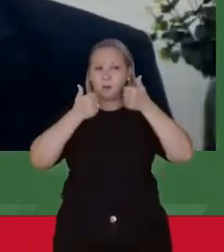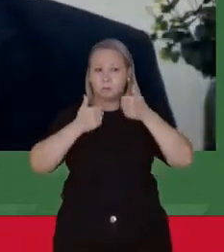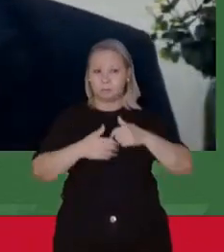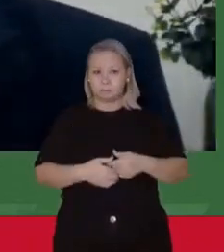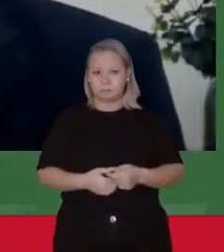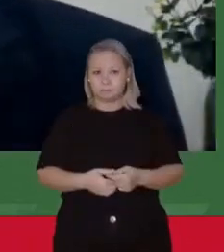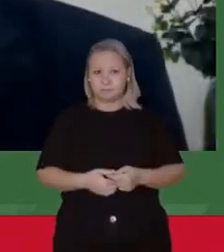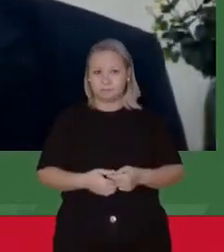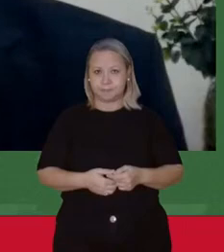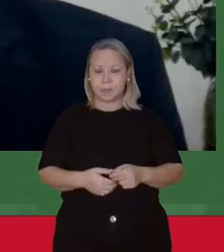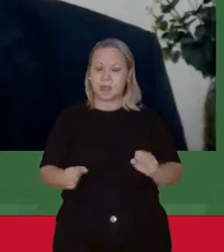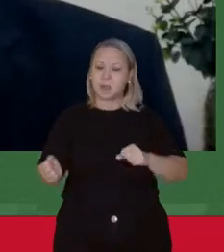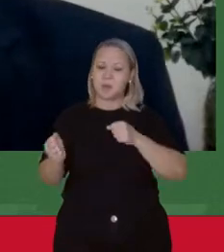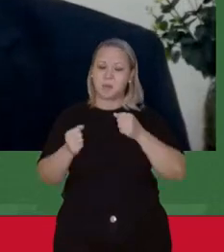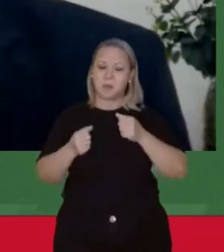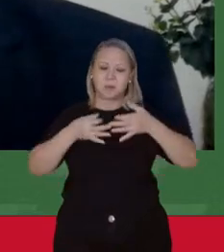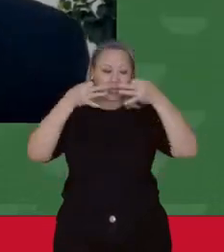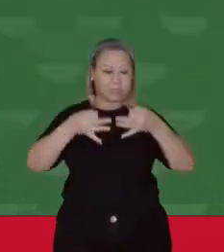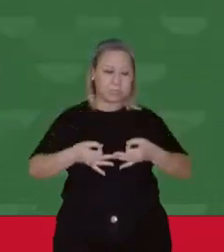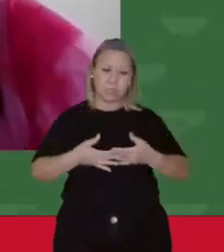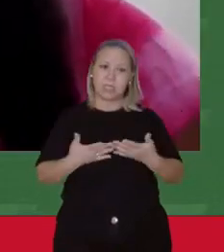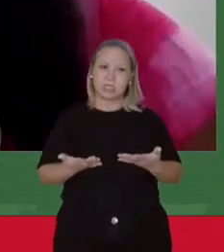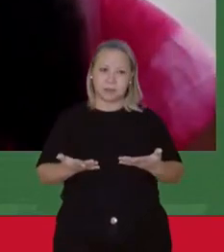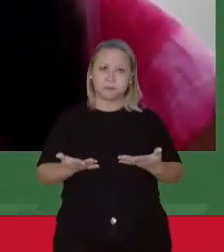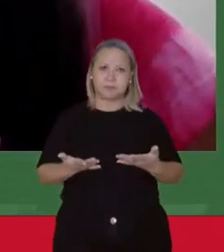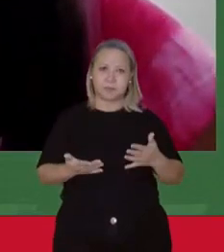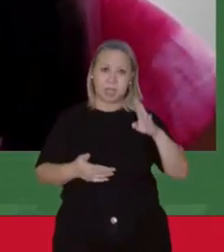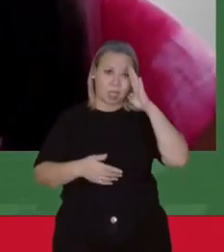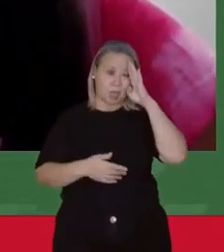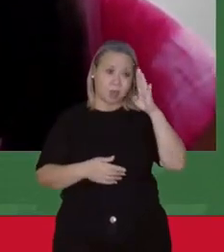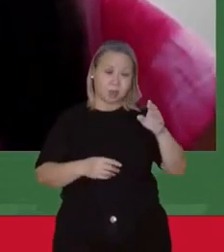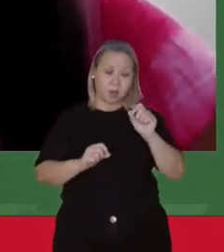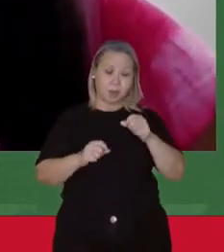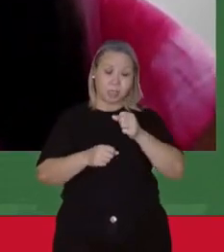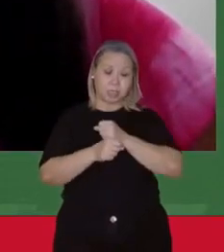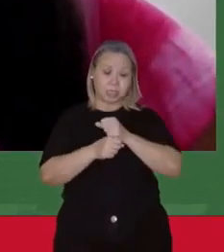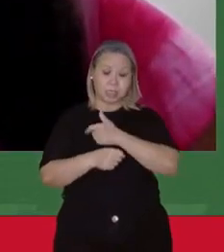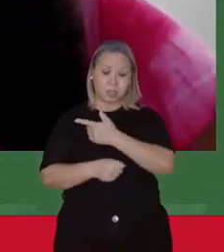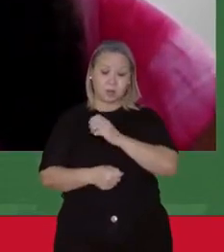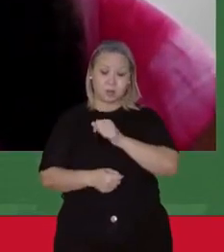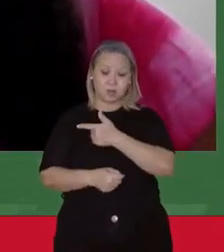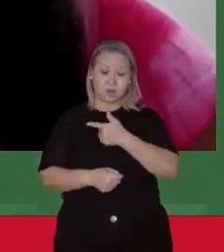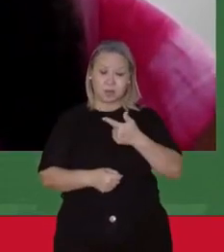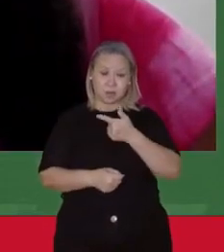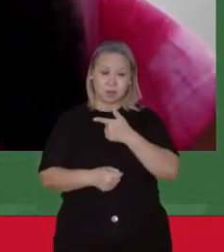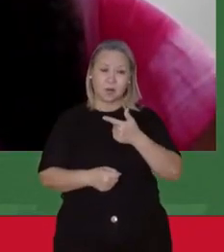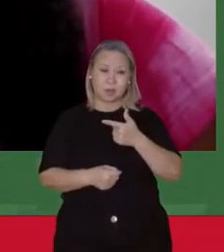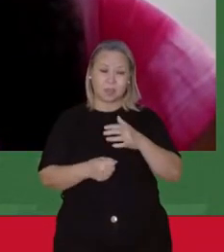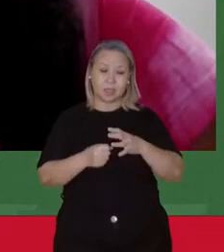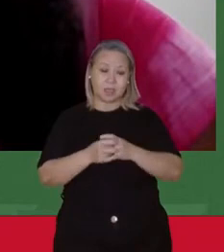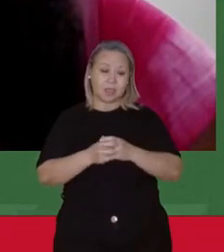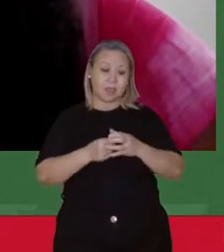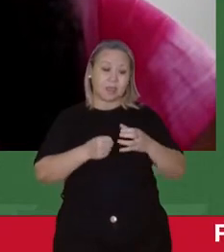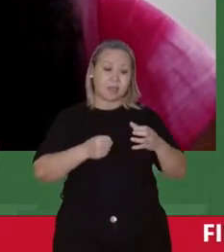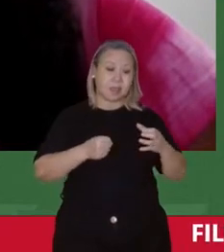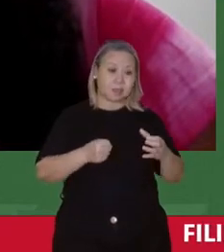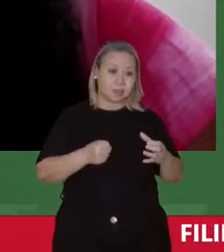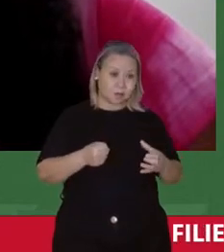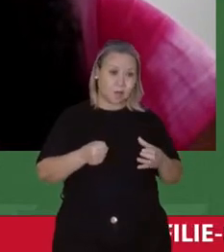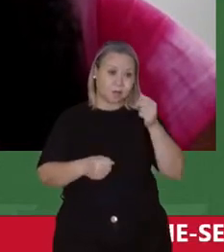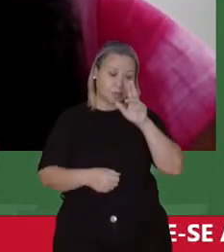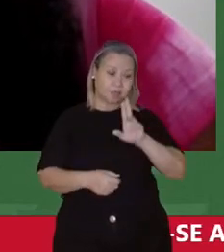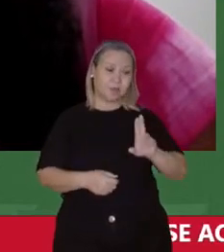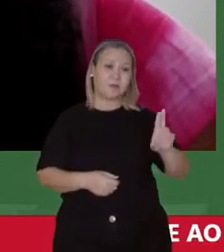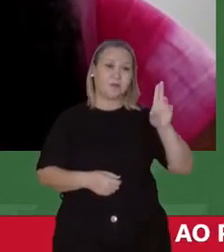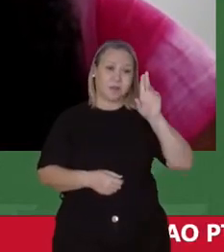Eu posso falar com toda certeza, e principalmente nesse ano de 2022, que as cotas para as universidades foram, de